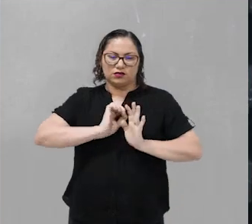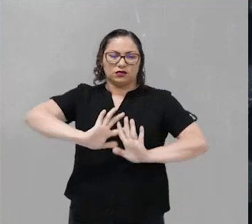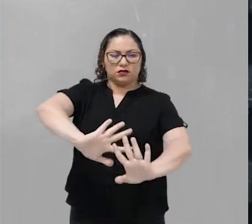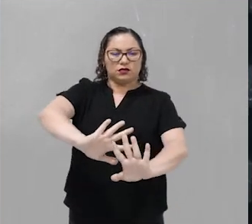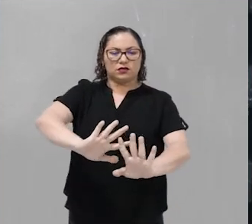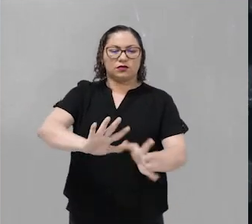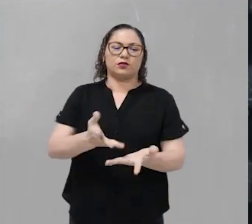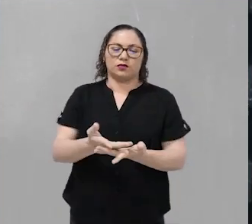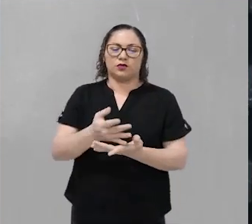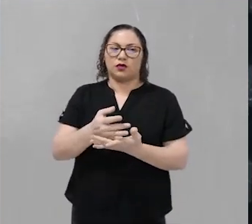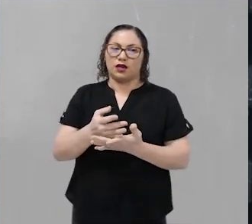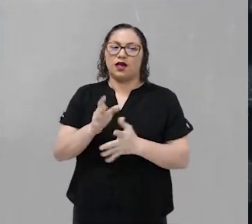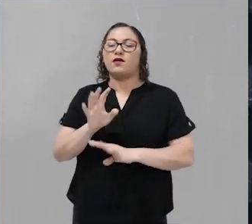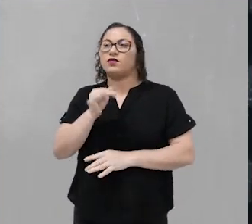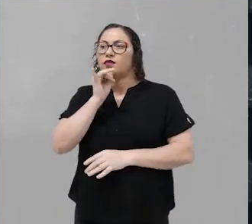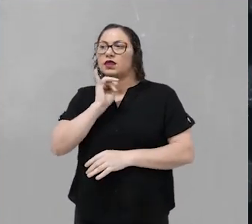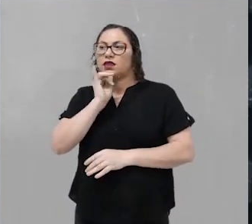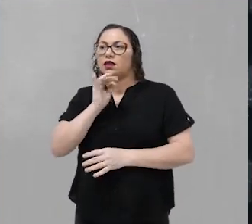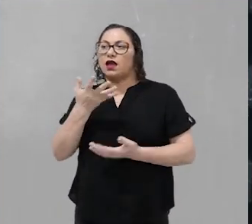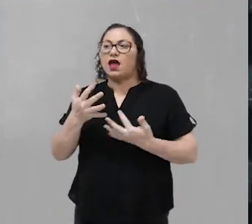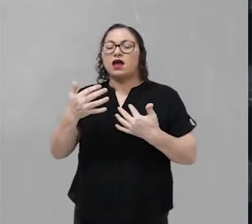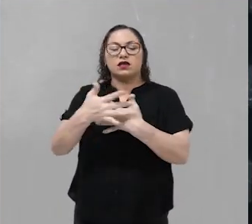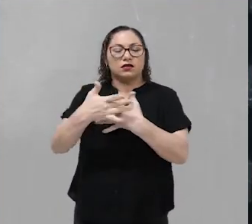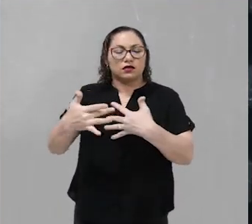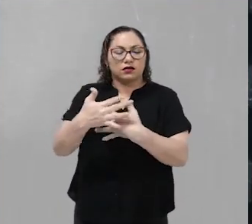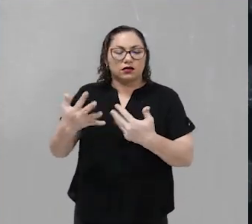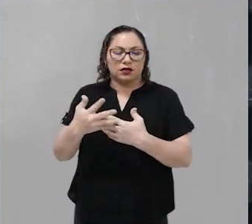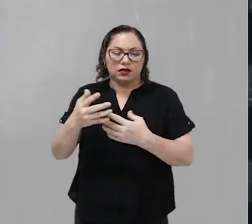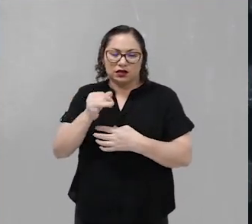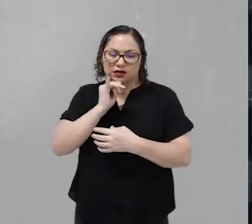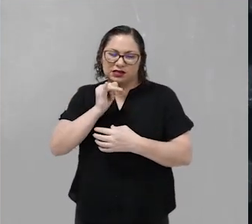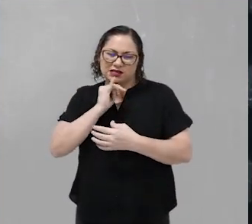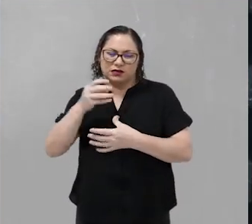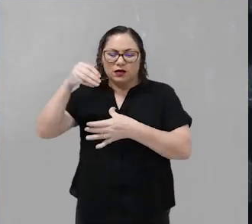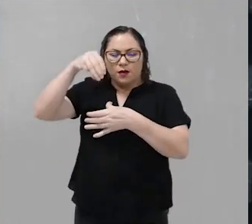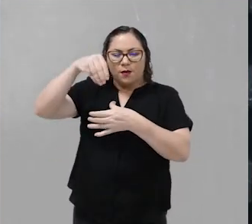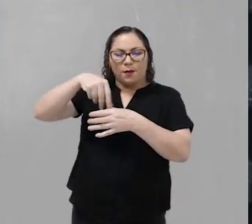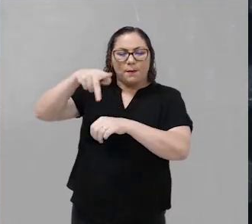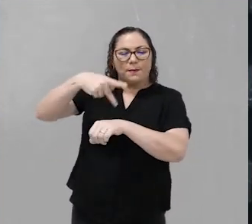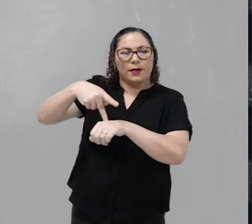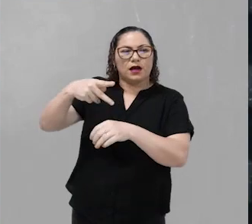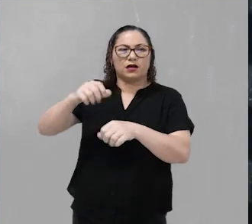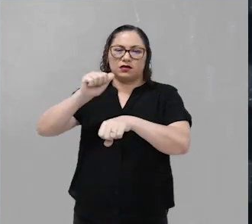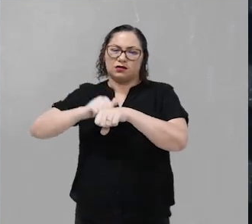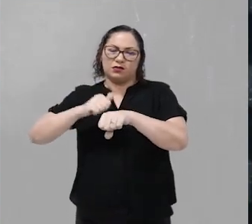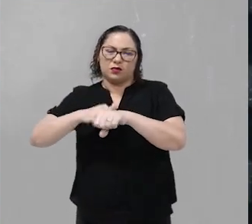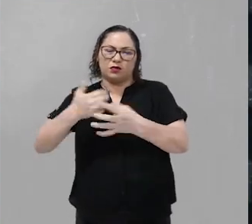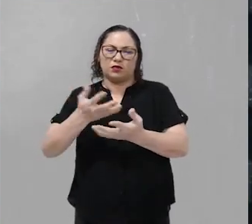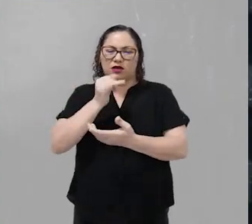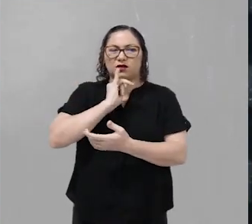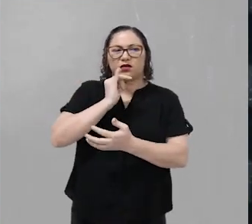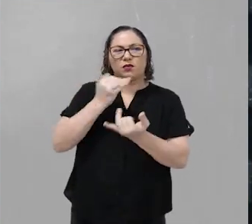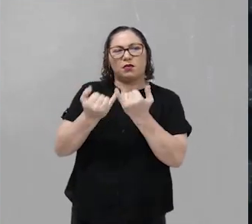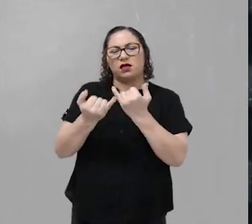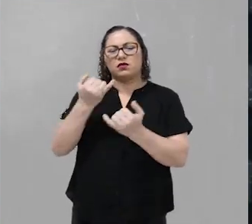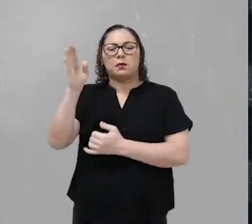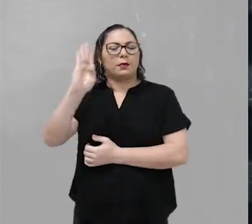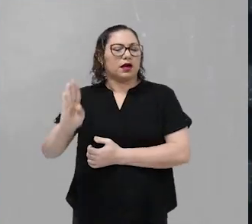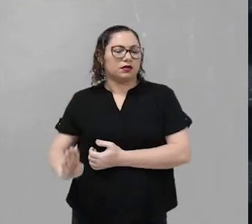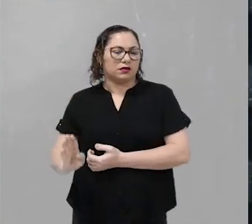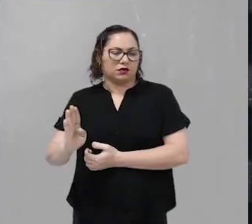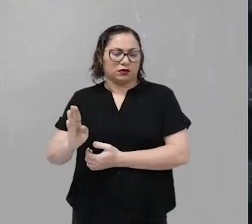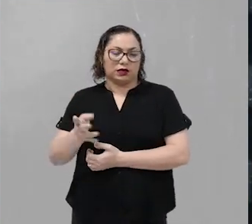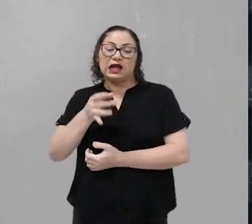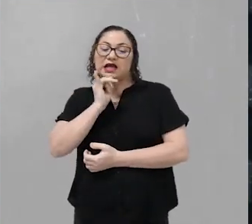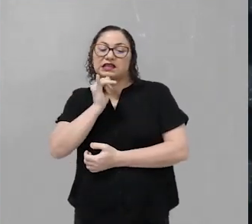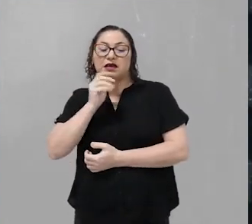fatores atrativos. E essas cidades são cidades, sobretudo, de países subdesenvolvidos, como o Brasil. Então, São Paulo, por exemplo, cidade enorme,